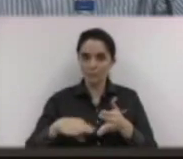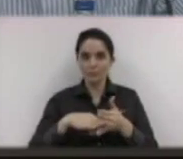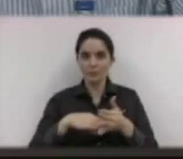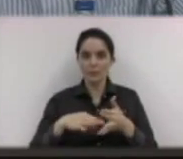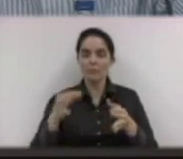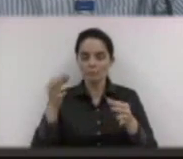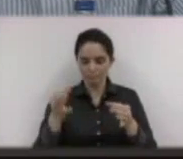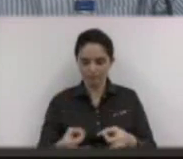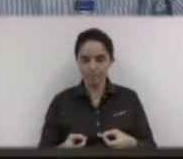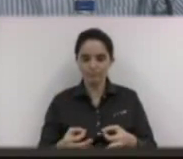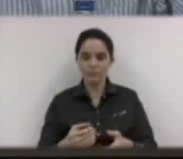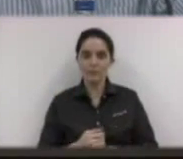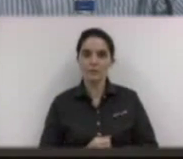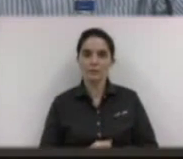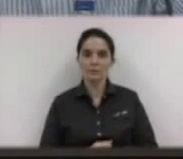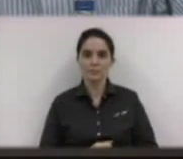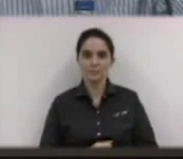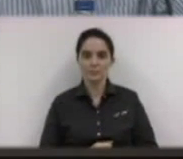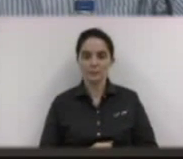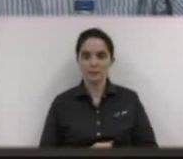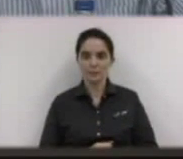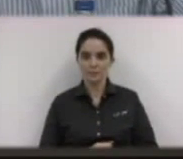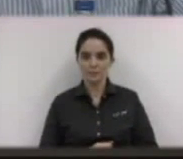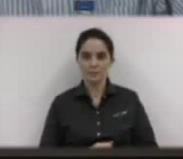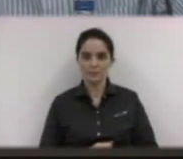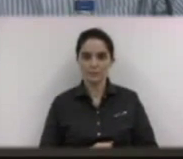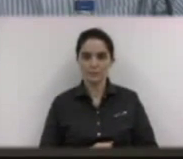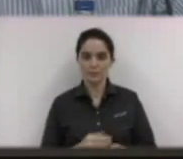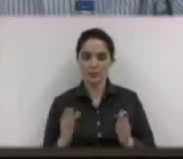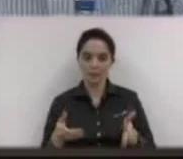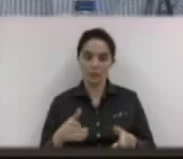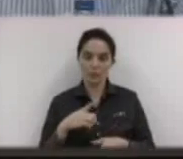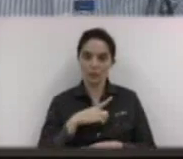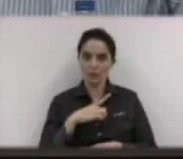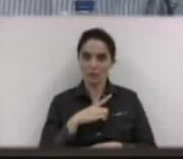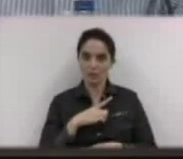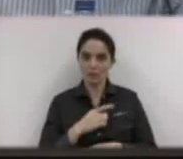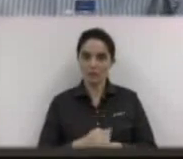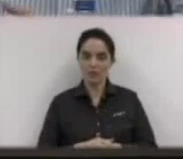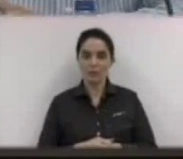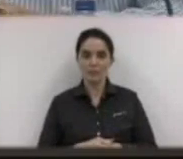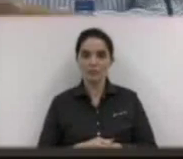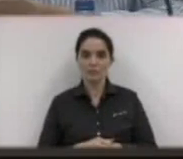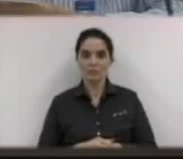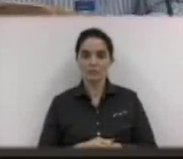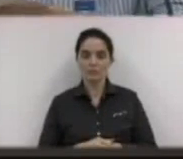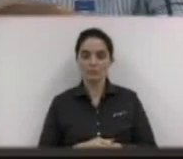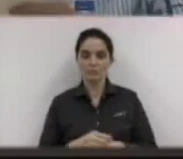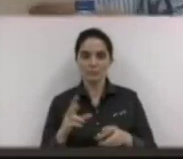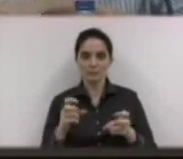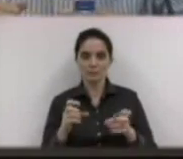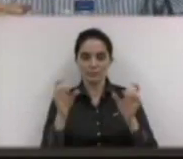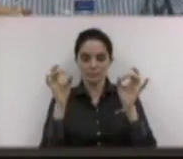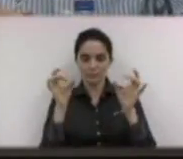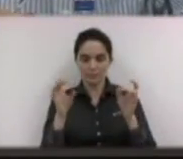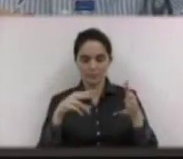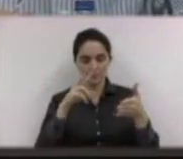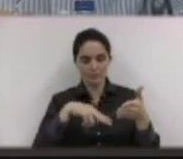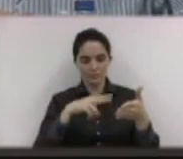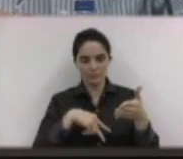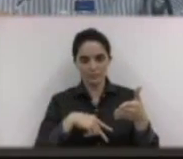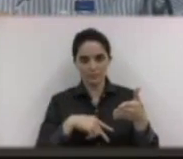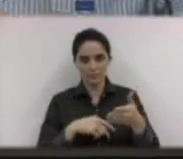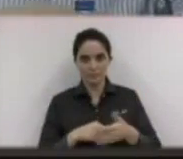em ordem. Agora existe o parecer especial para ser lido ao